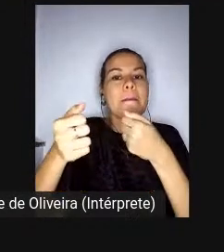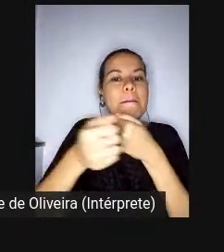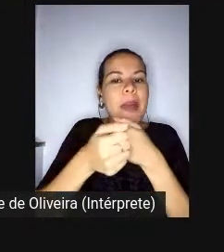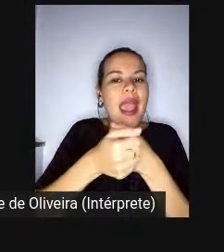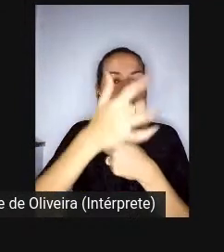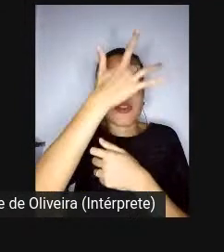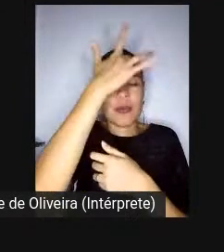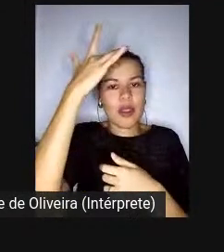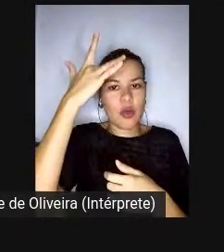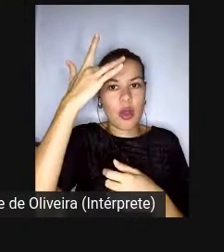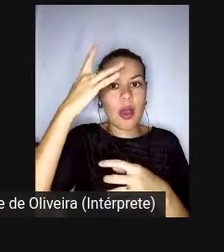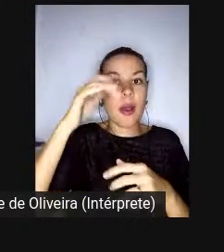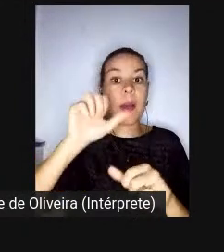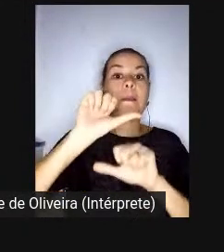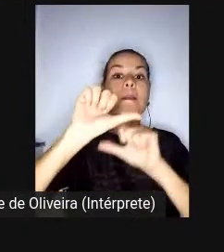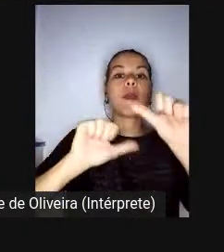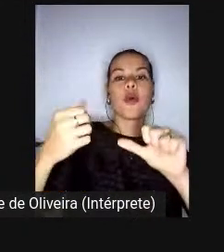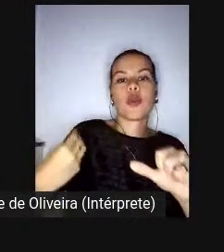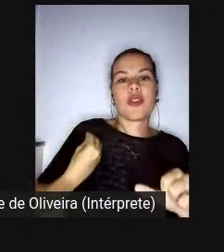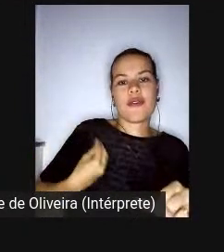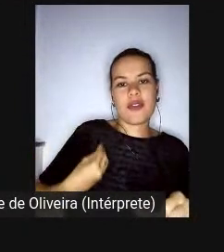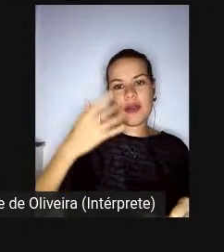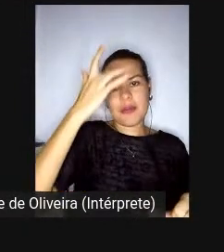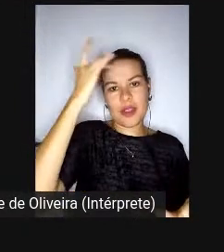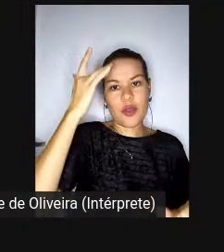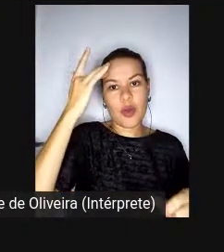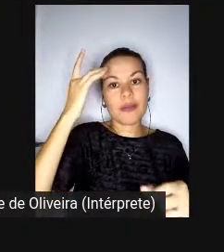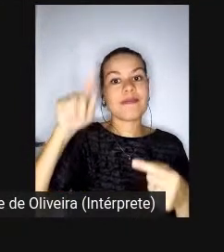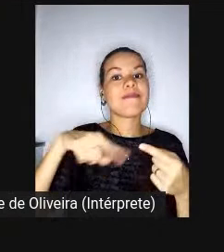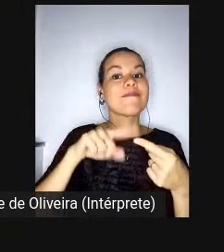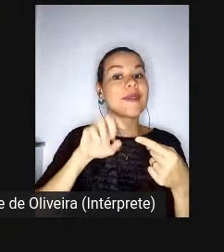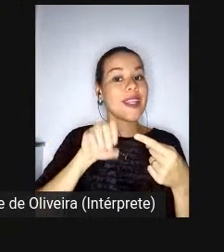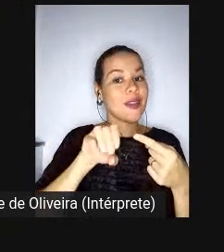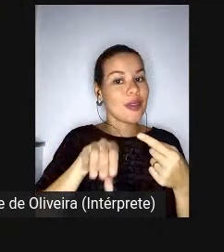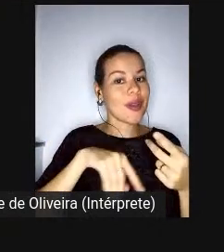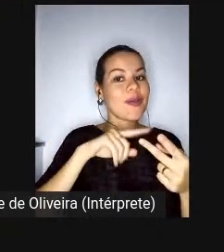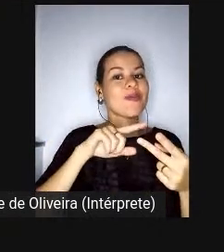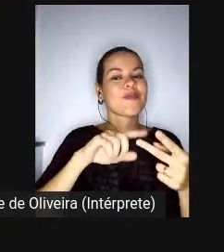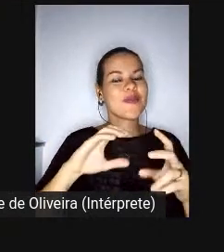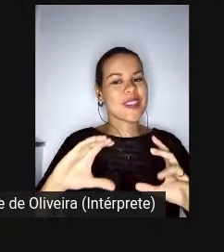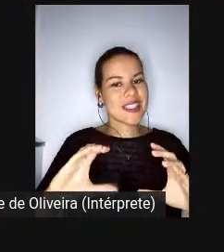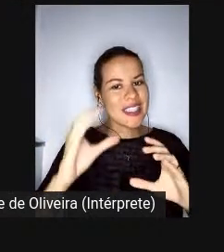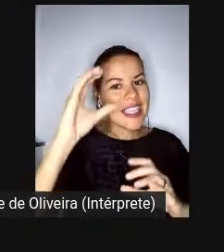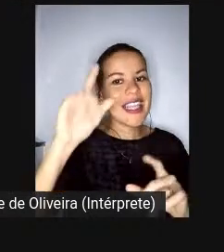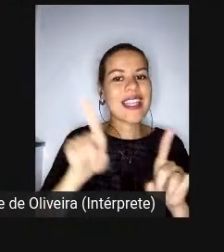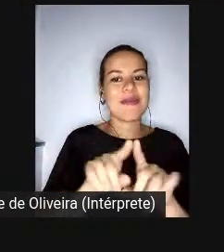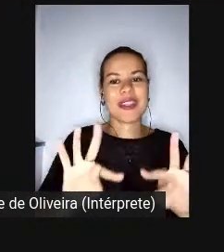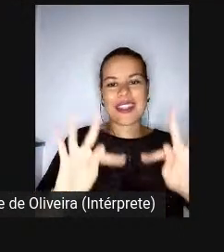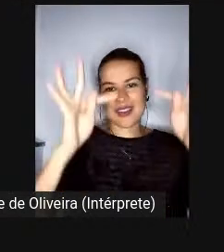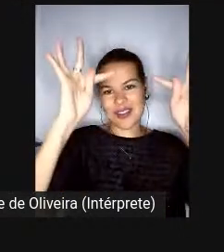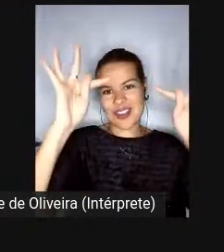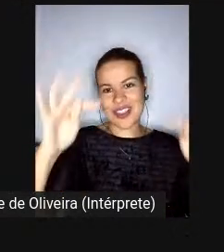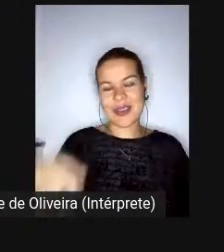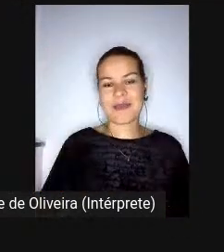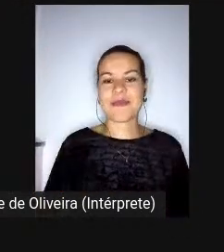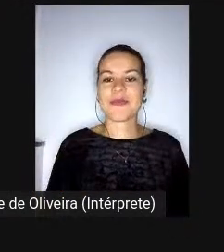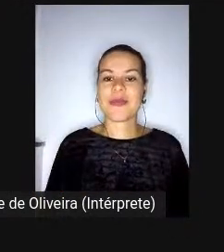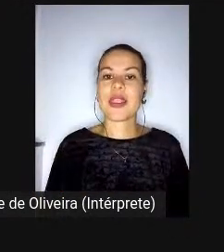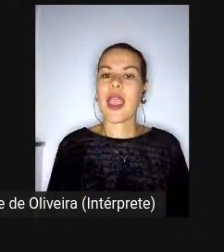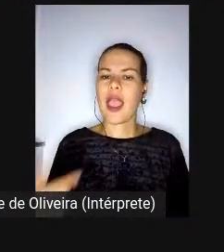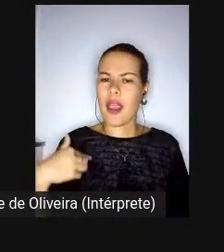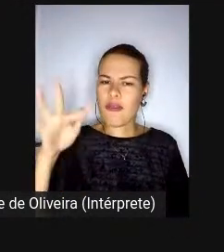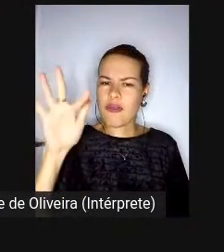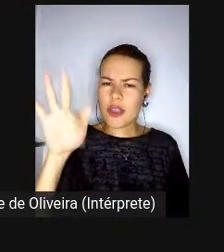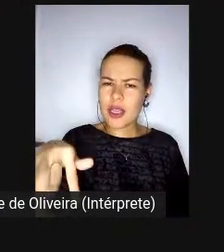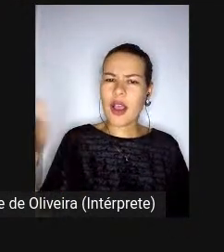através da educação da Ciência da tecnologia E aí eu queria trazer uma frase o Freire para encerrar minha fala de abertura que